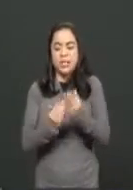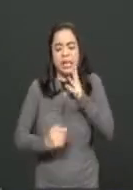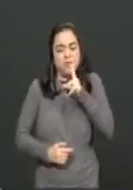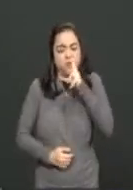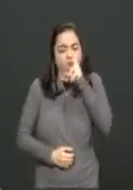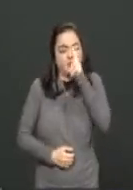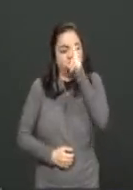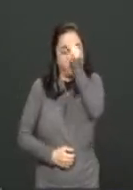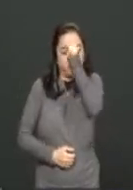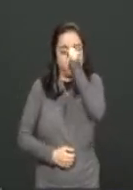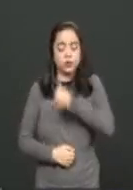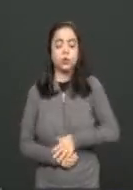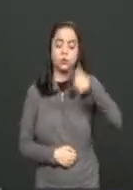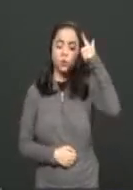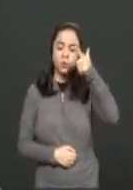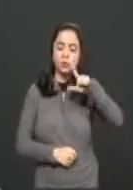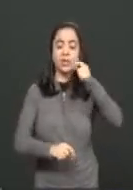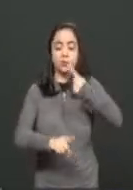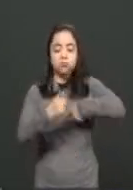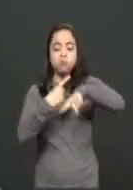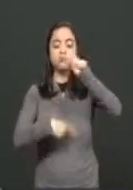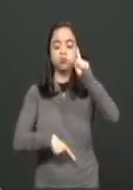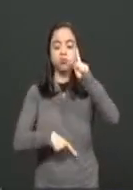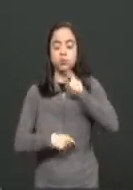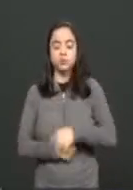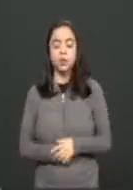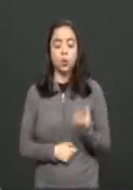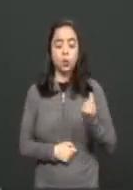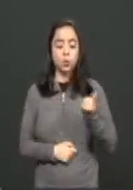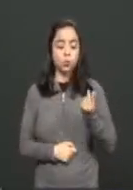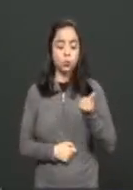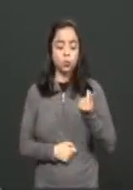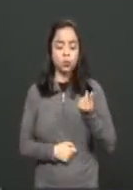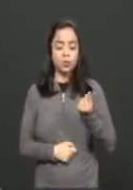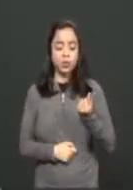acho que a gente consegue fazer muita coisa legal com esse orçamento que tá surgindo aí.